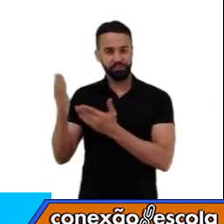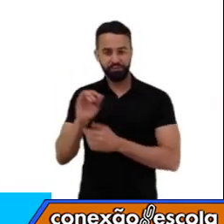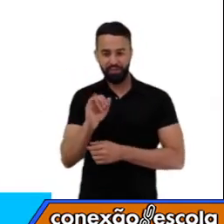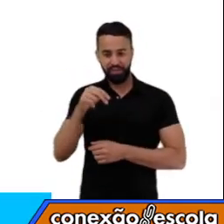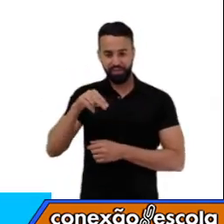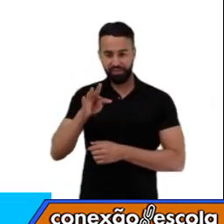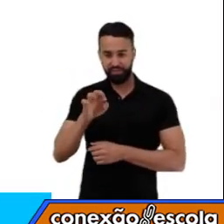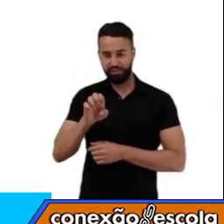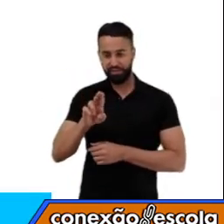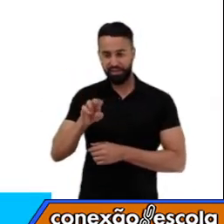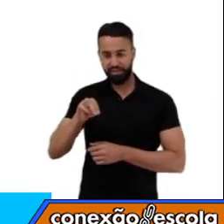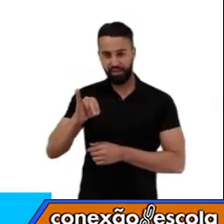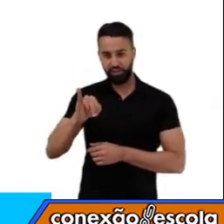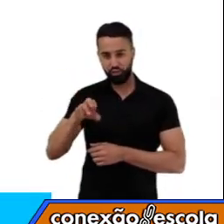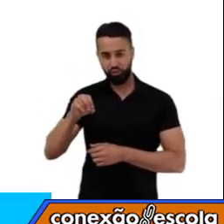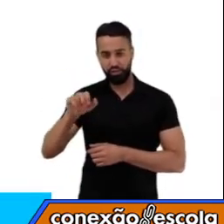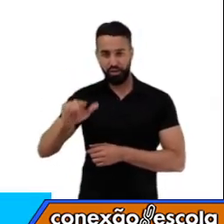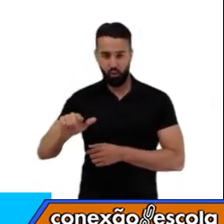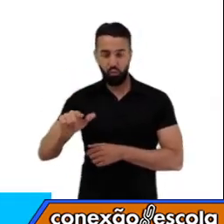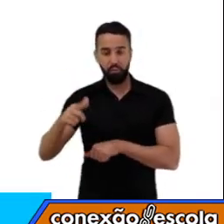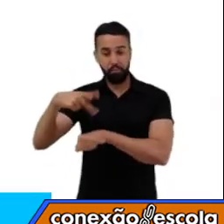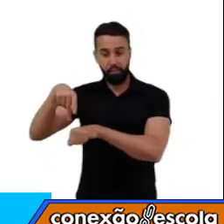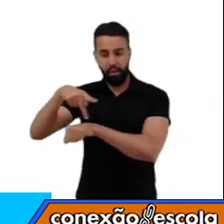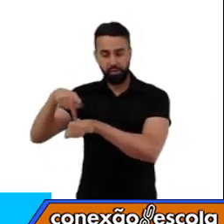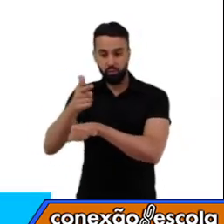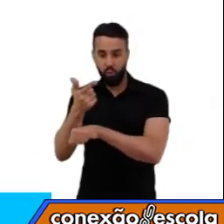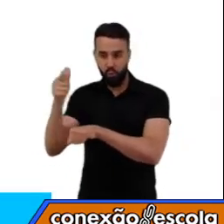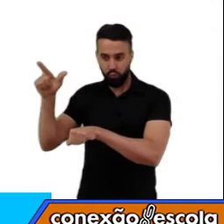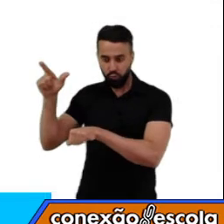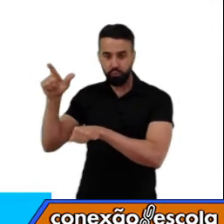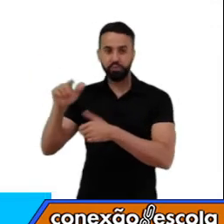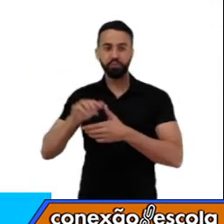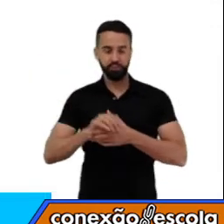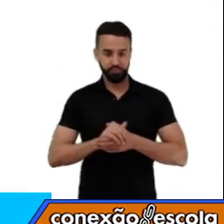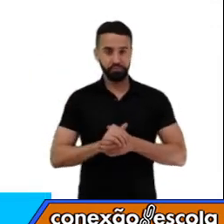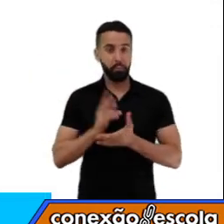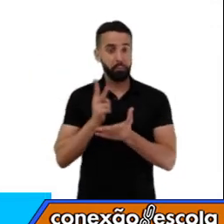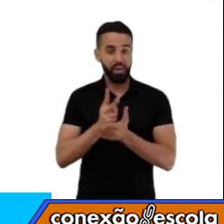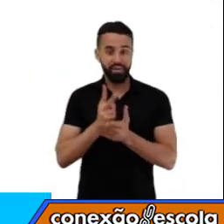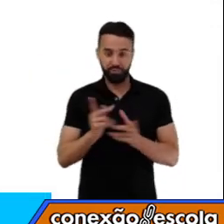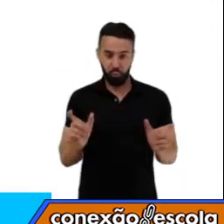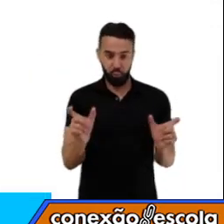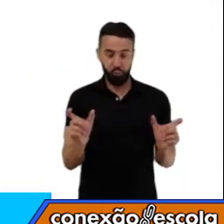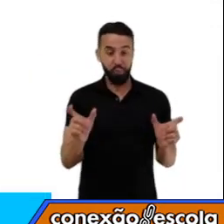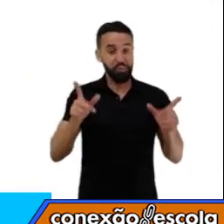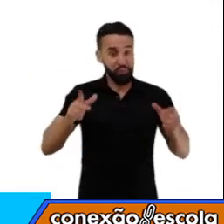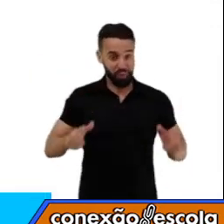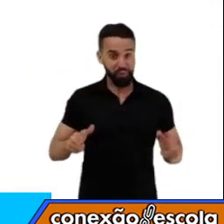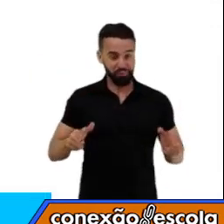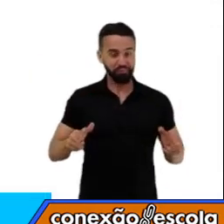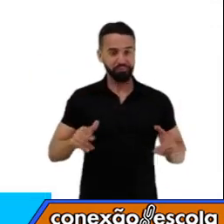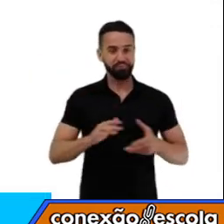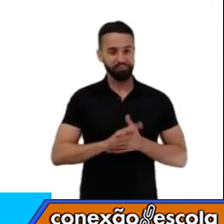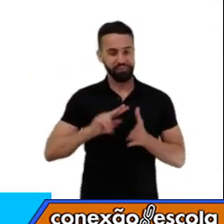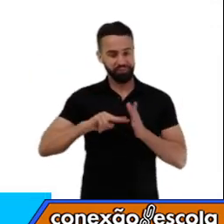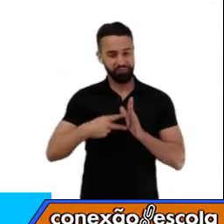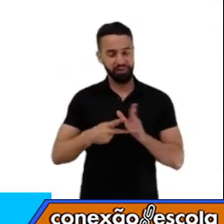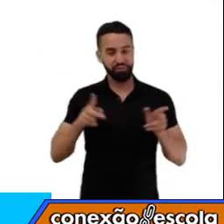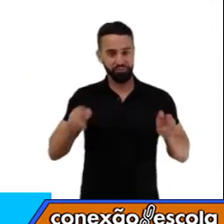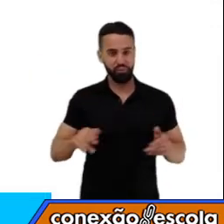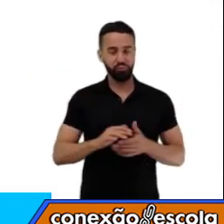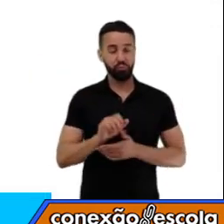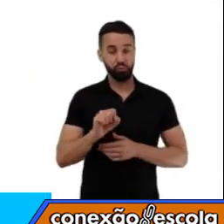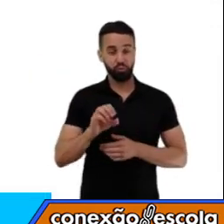é português significa internacional tem o mesmo a forma de escrever e o mesmo significado